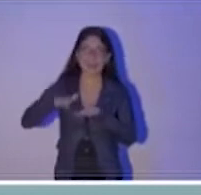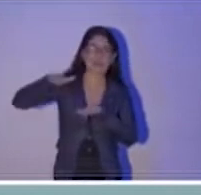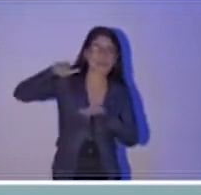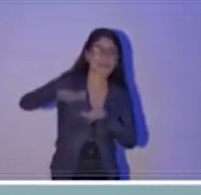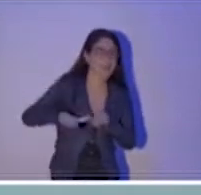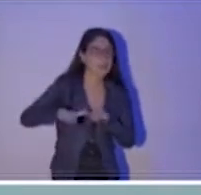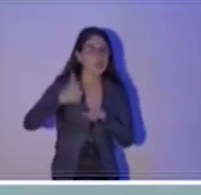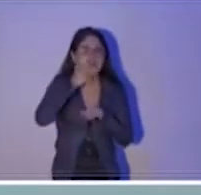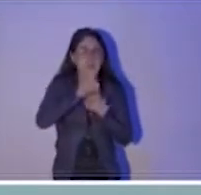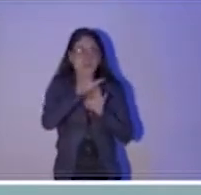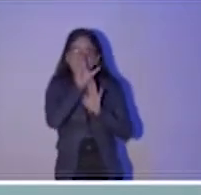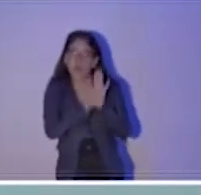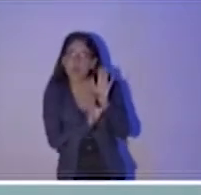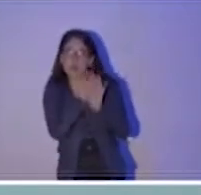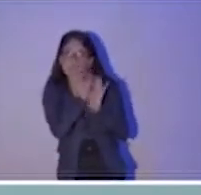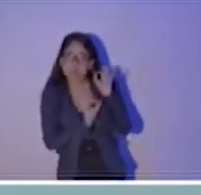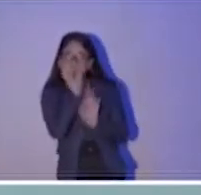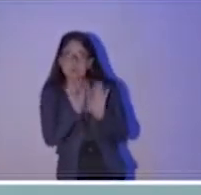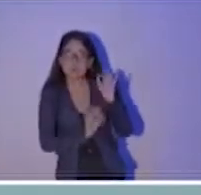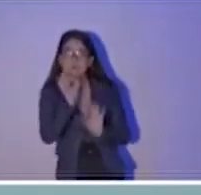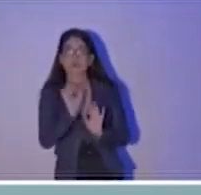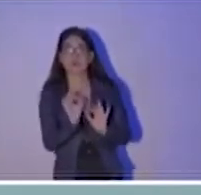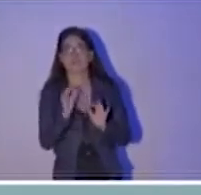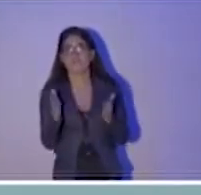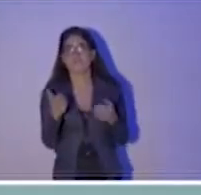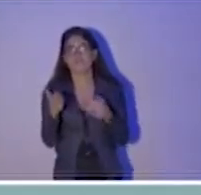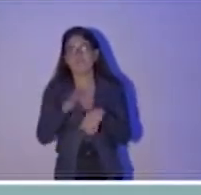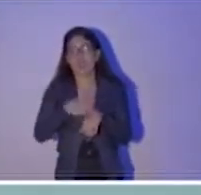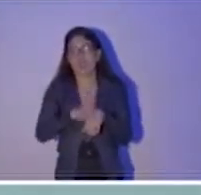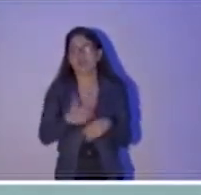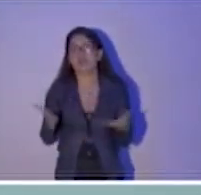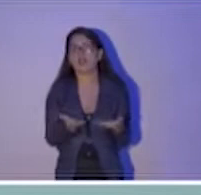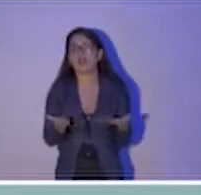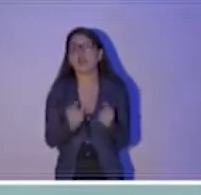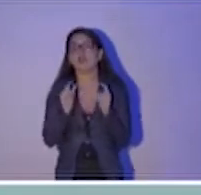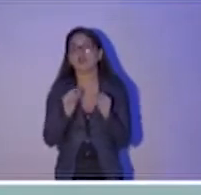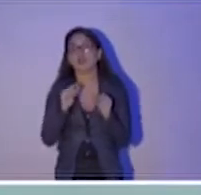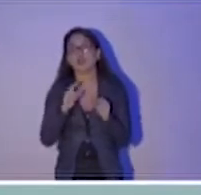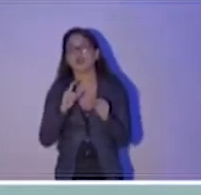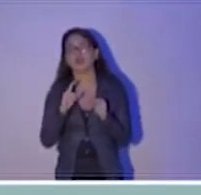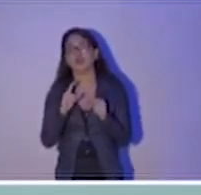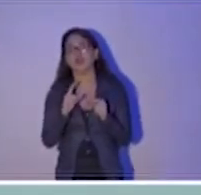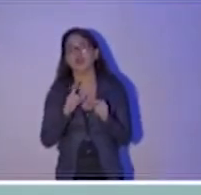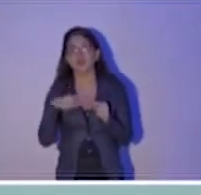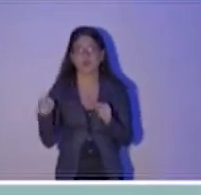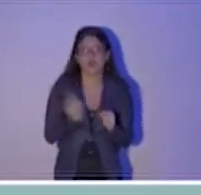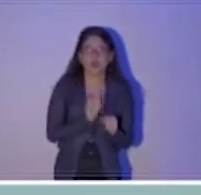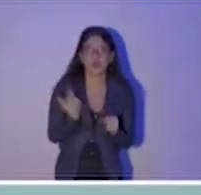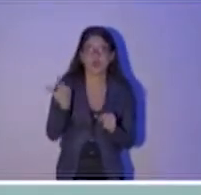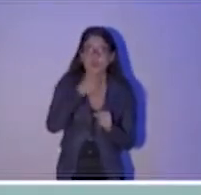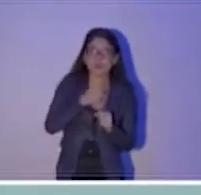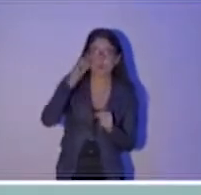traz desdobramentos muito grandes, ele faz agora com que nós estejamos olhando para